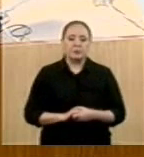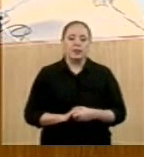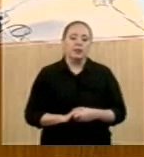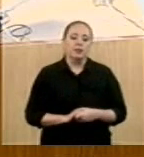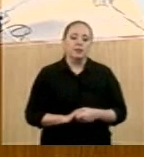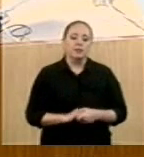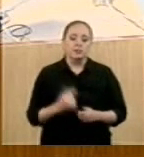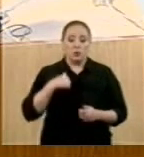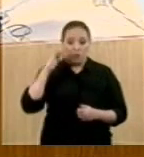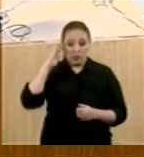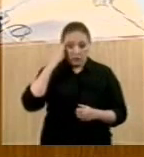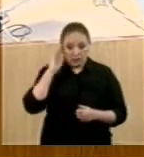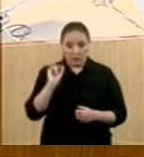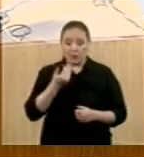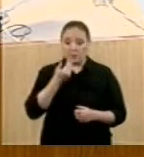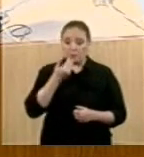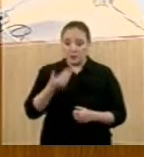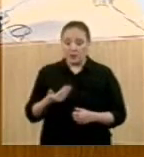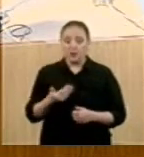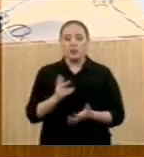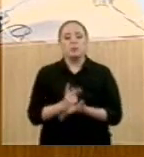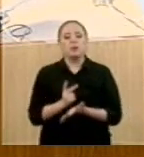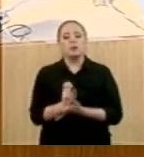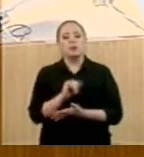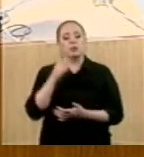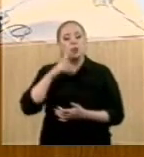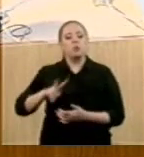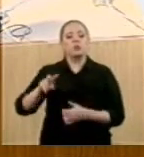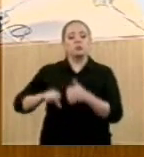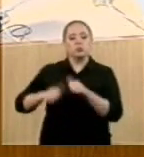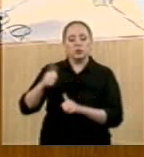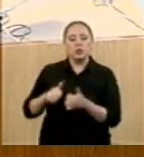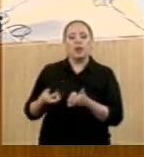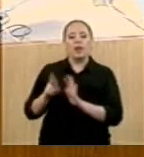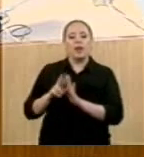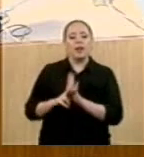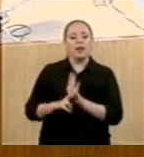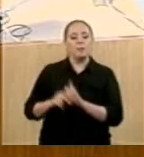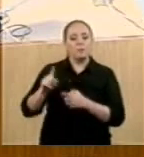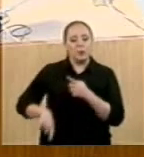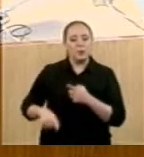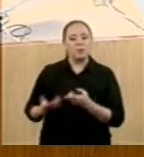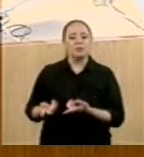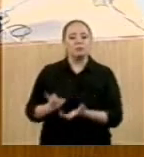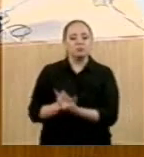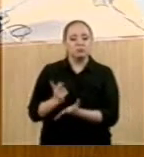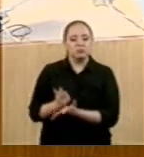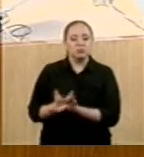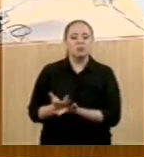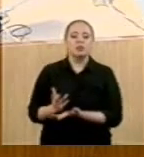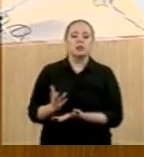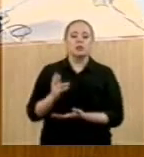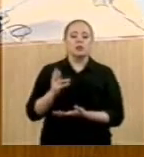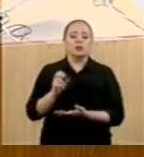requerente, apesar de não mais se verificar norma de proibição perpétua, ao